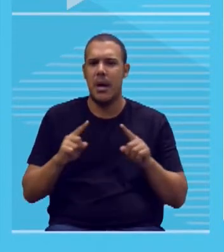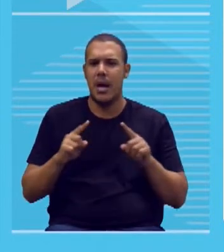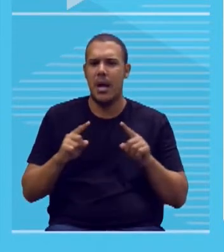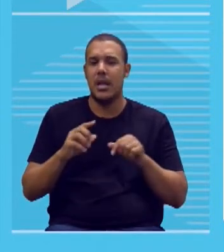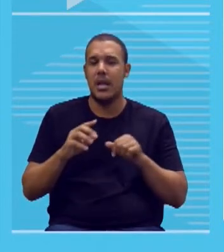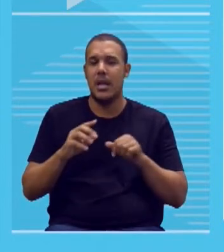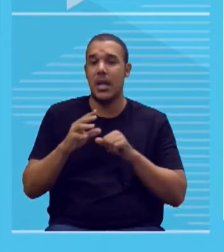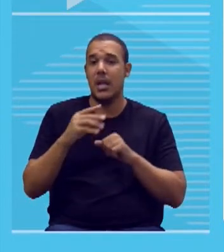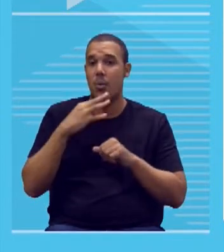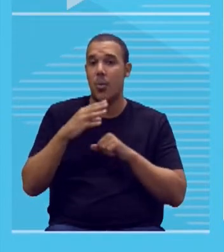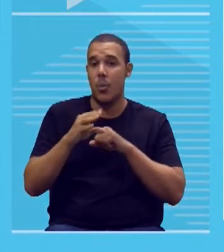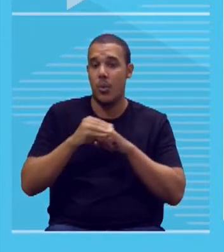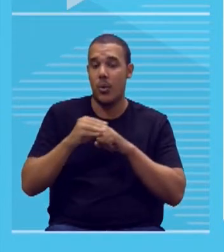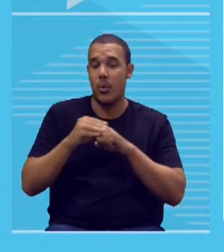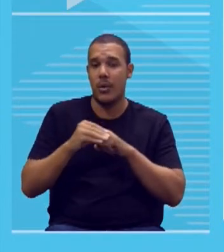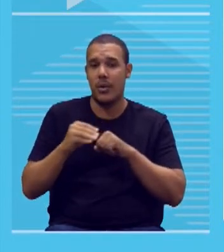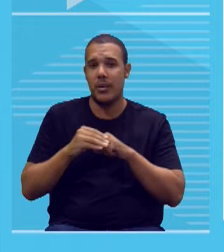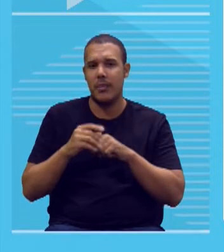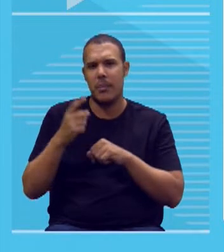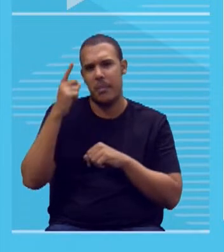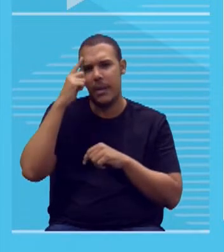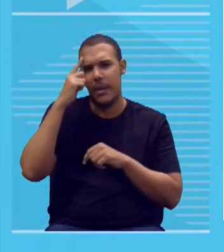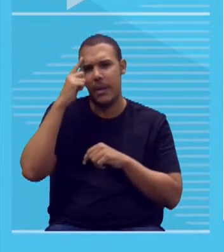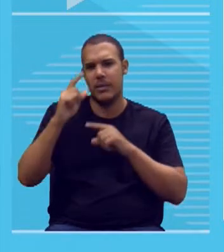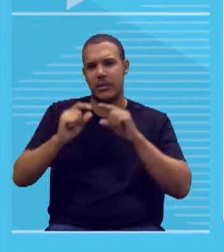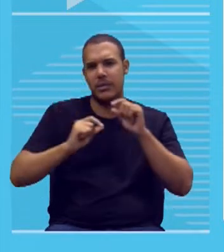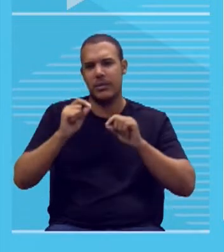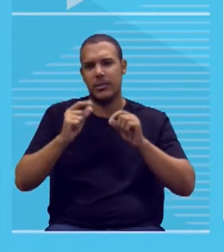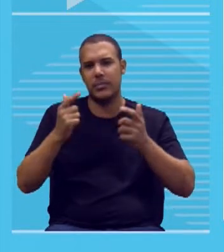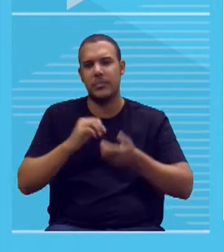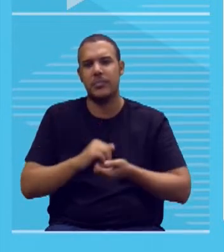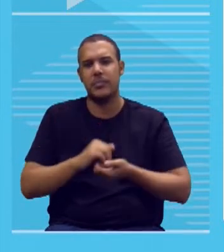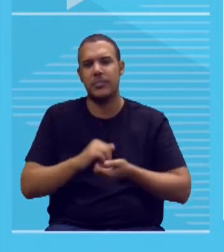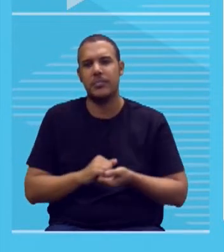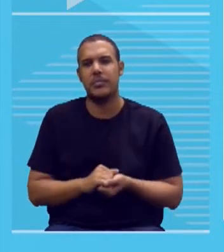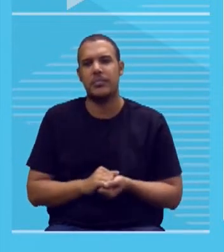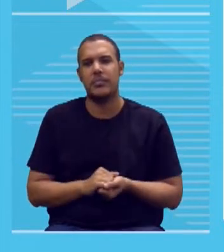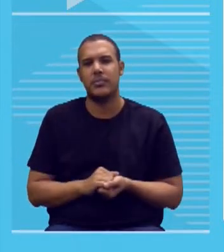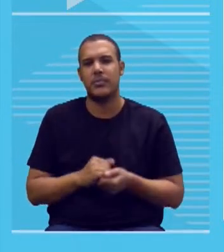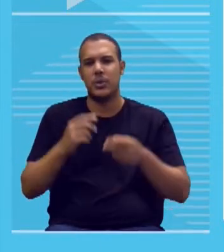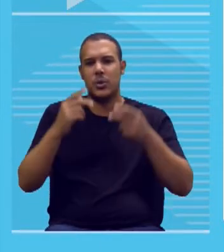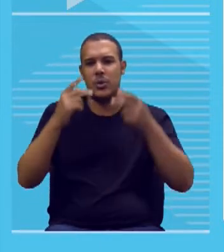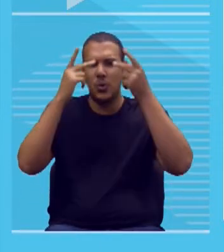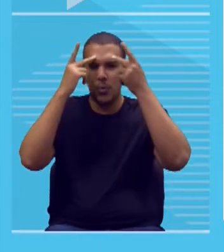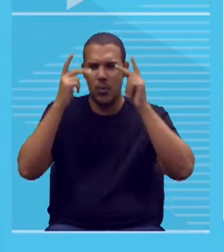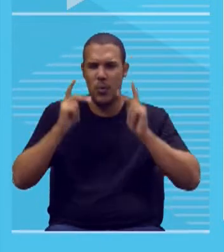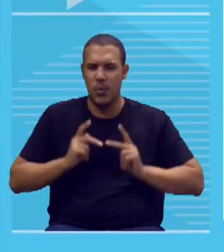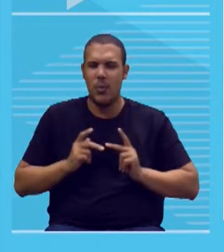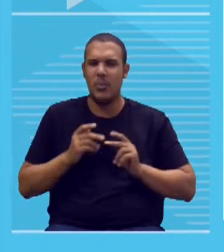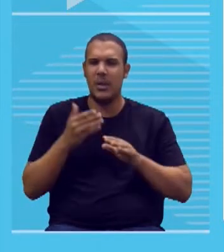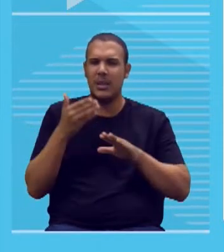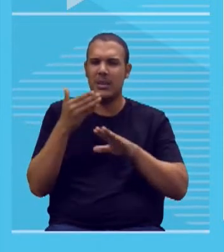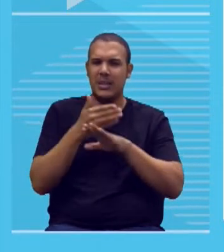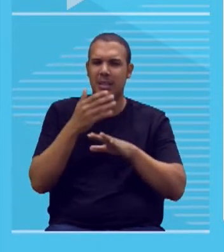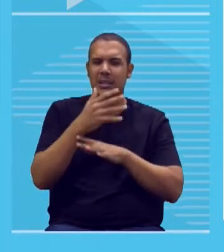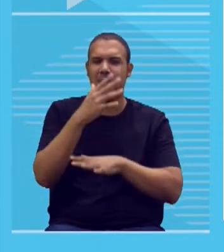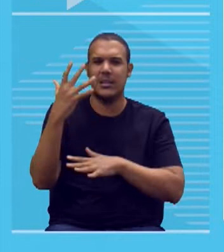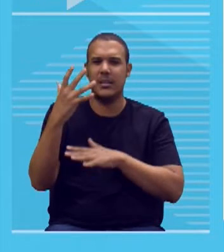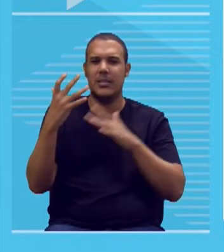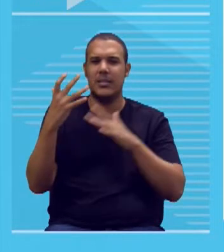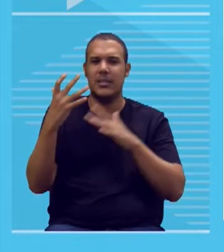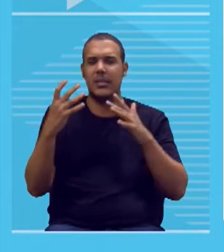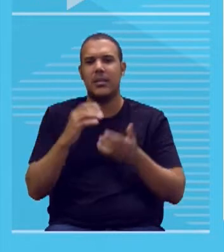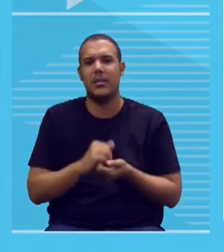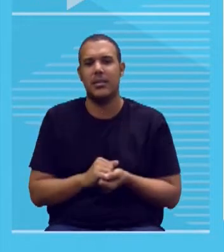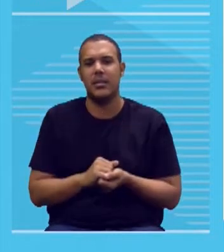sobre o assunto tem a seguinte sensação o shorewall o homem se me atende de novo nisso aí ó lá não